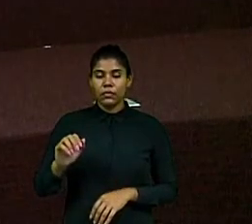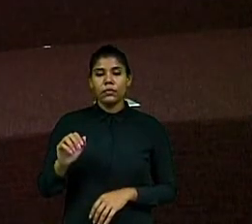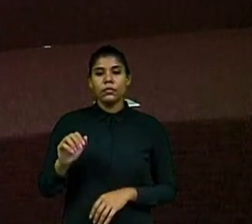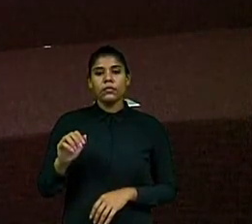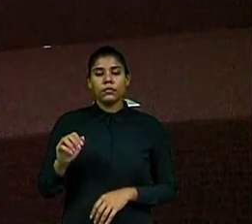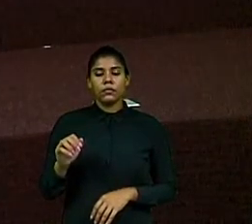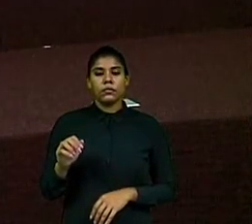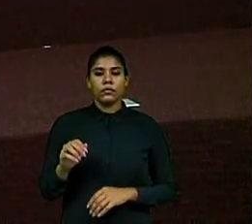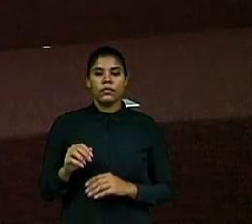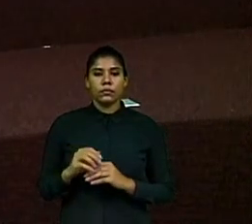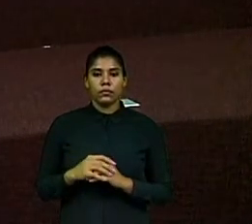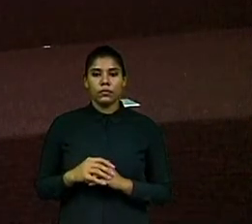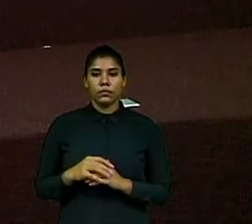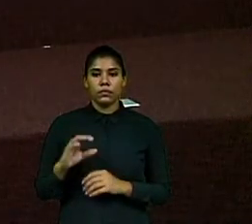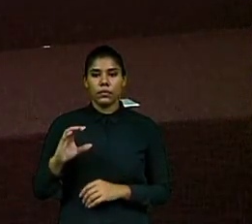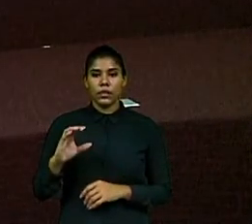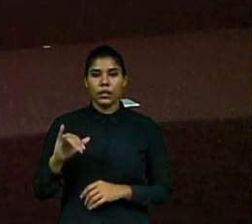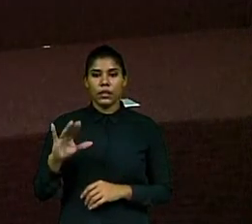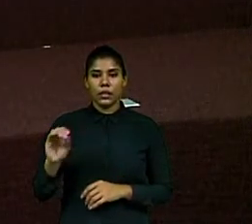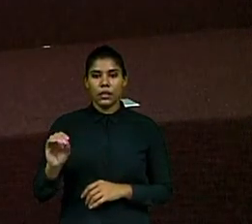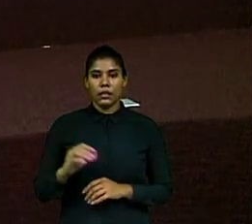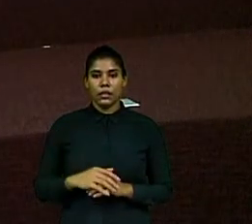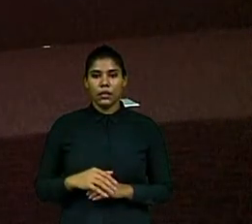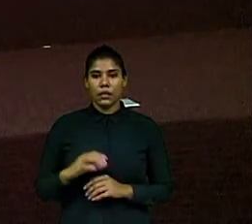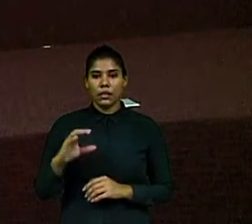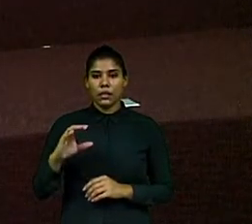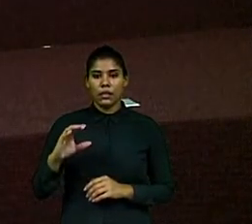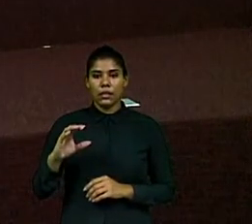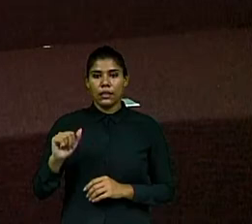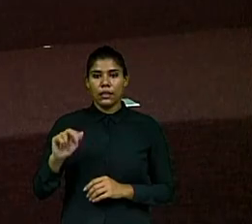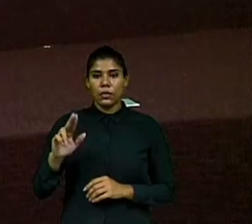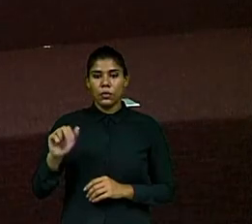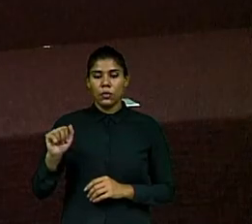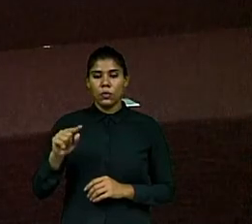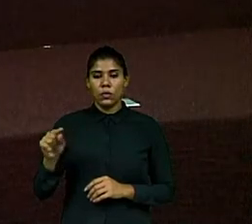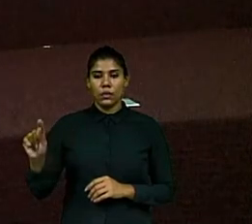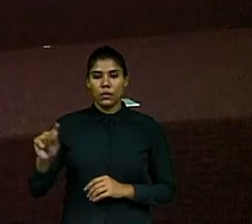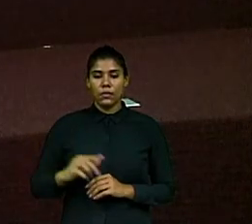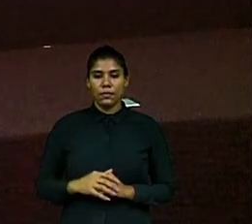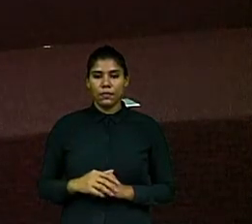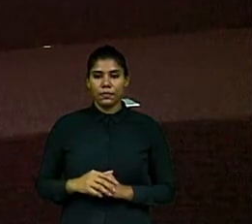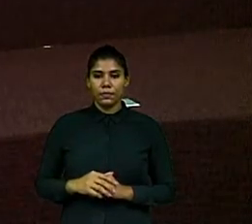Alves Caio Pedro de Oliveira Cauã Ferreira Mendes